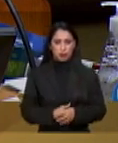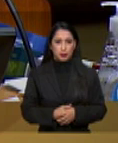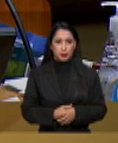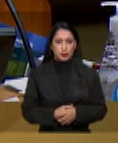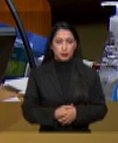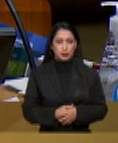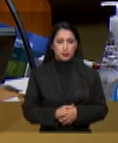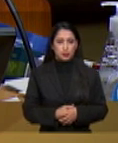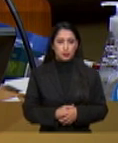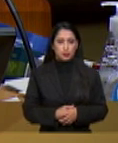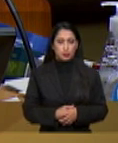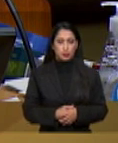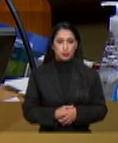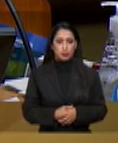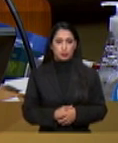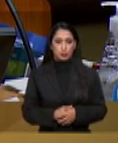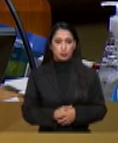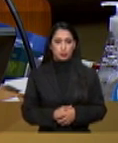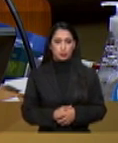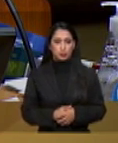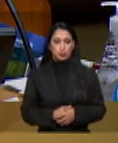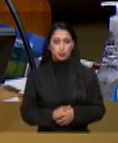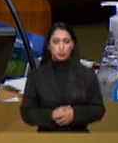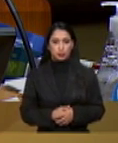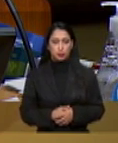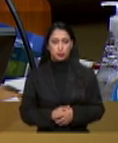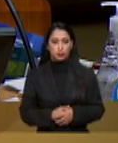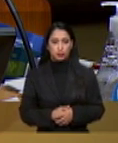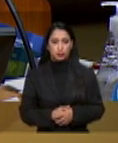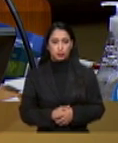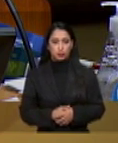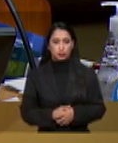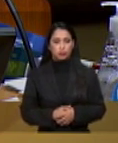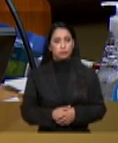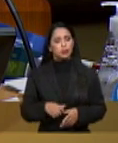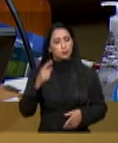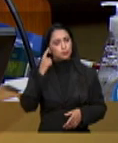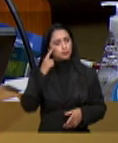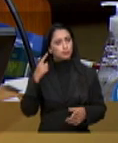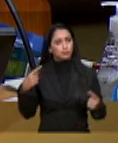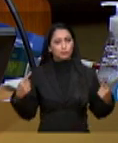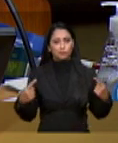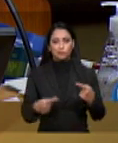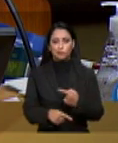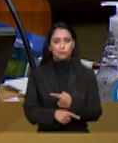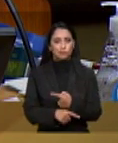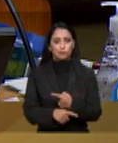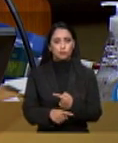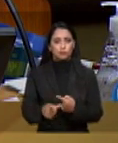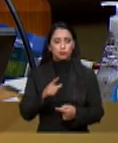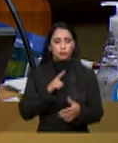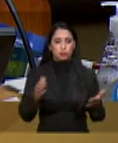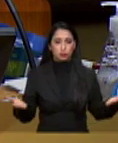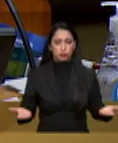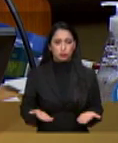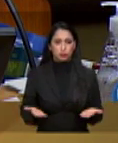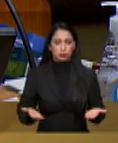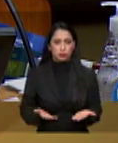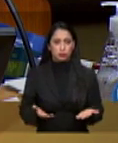Igualmente, me parece ilógico e incoerente assumir aqui, agora,